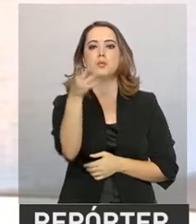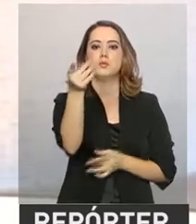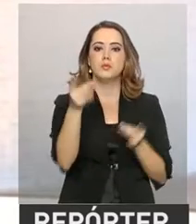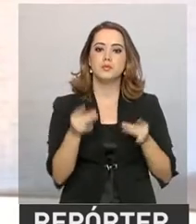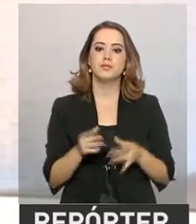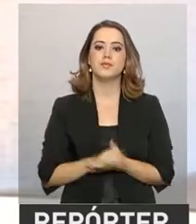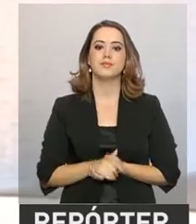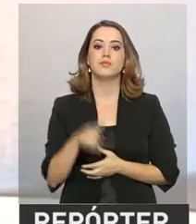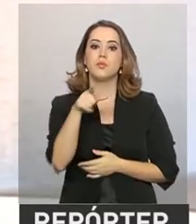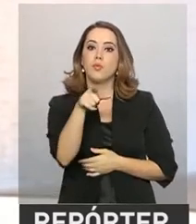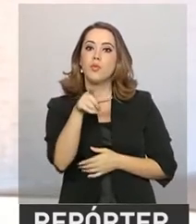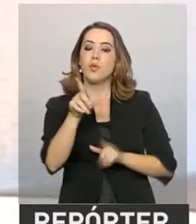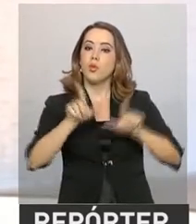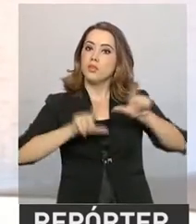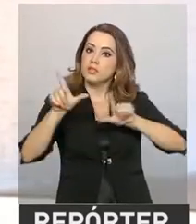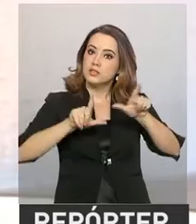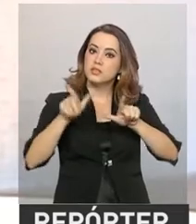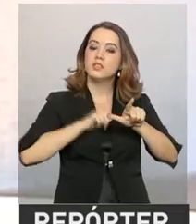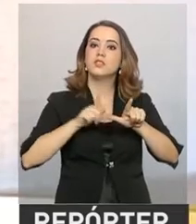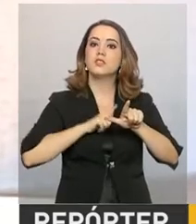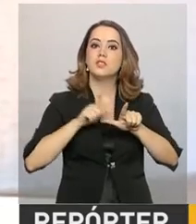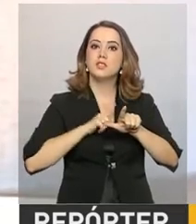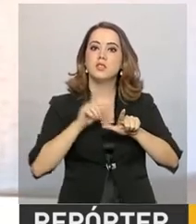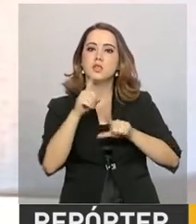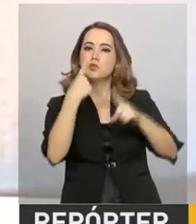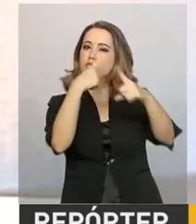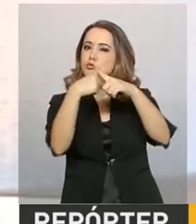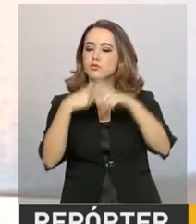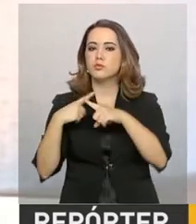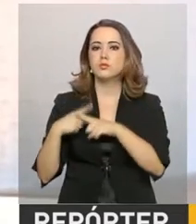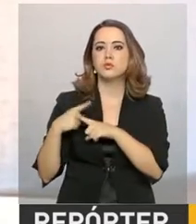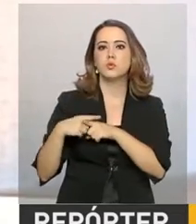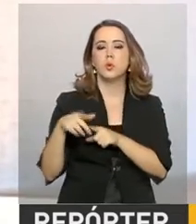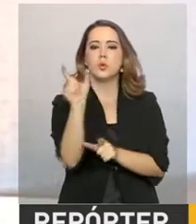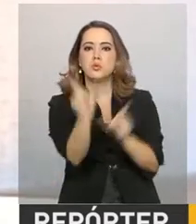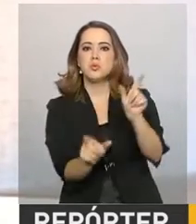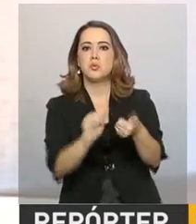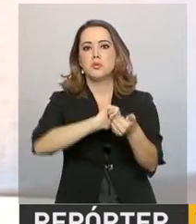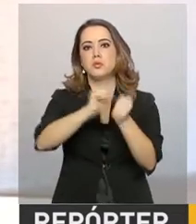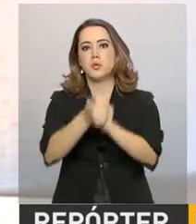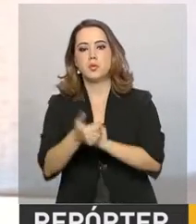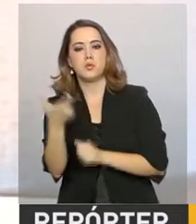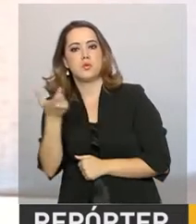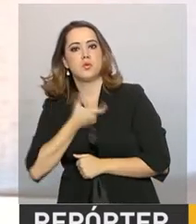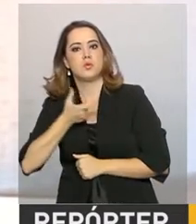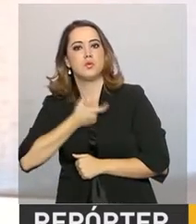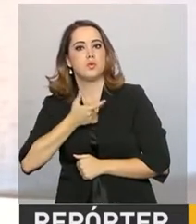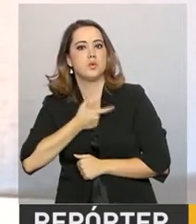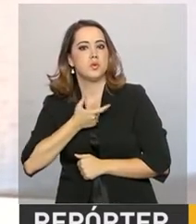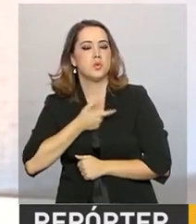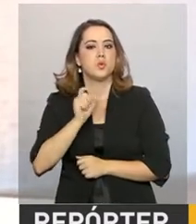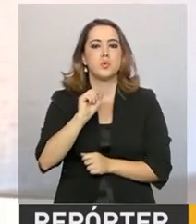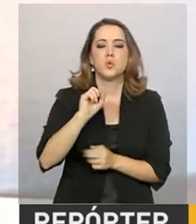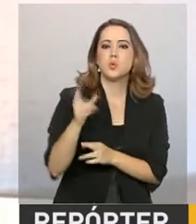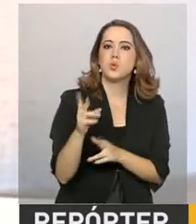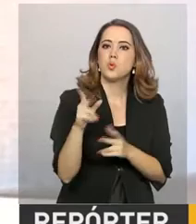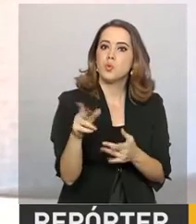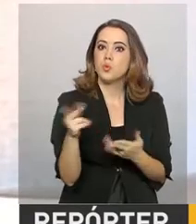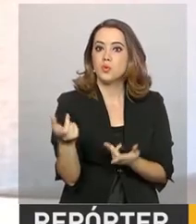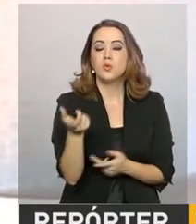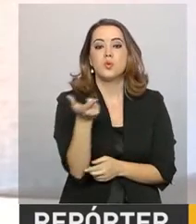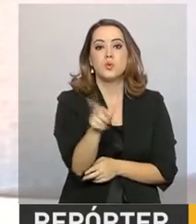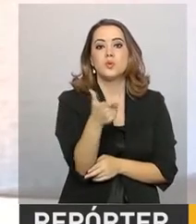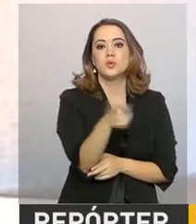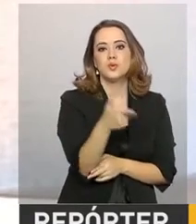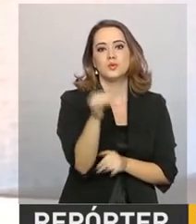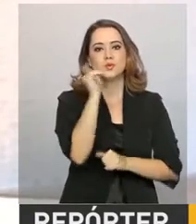O canal oferece informações sobre disputas, partidas, atletas, quadros de medalhas, curiosidades e bastidores das